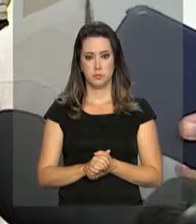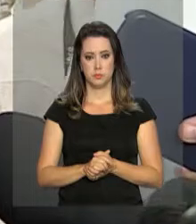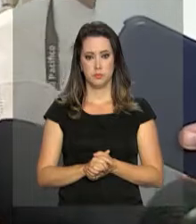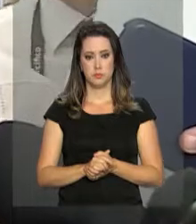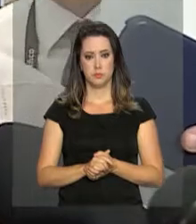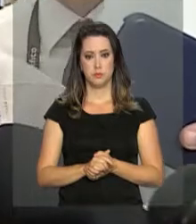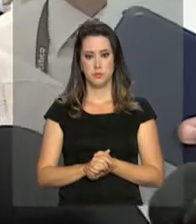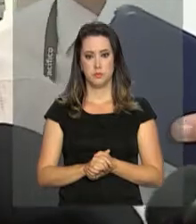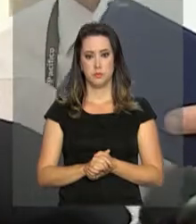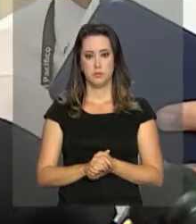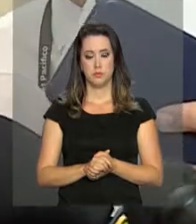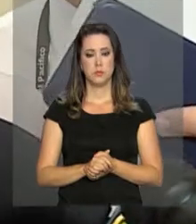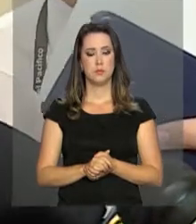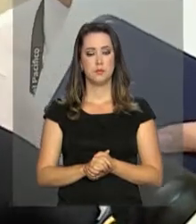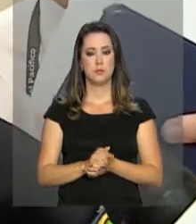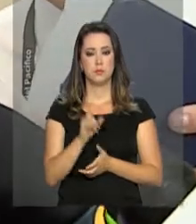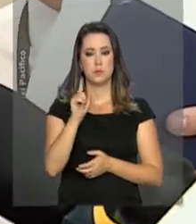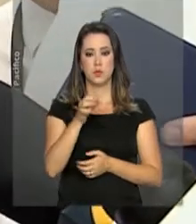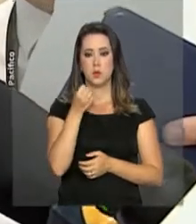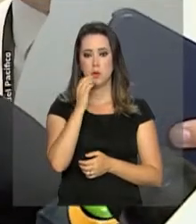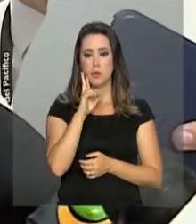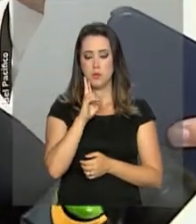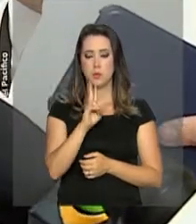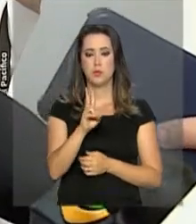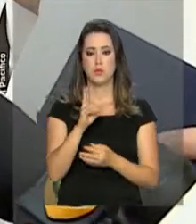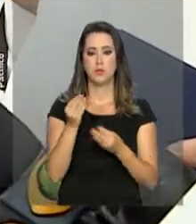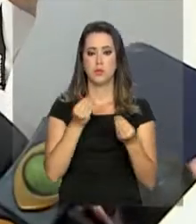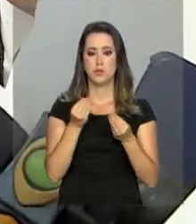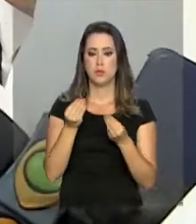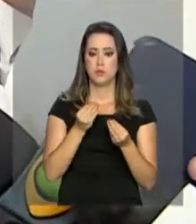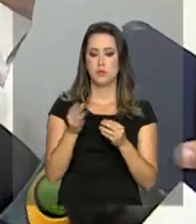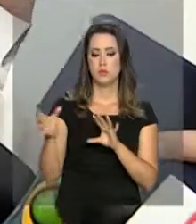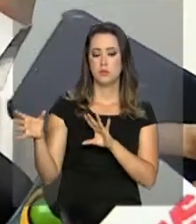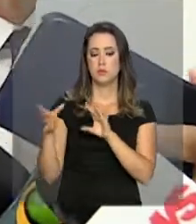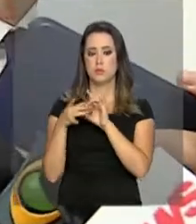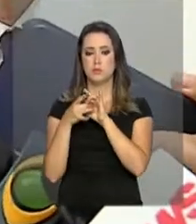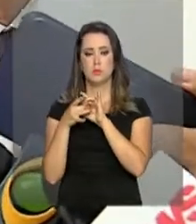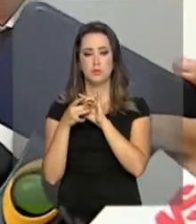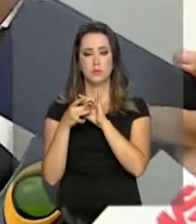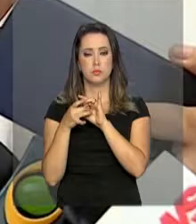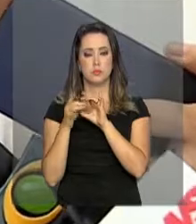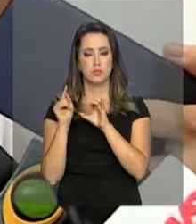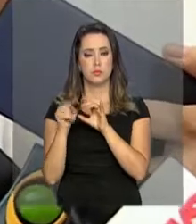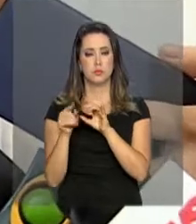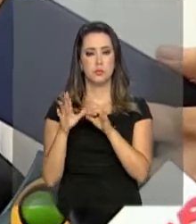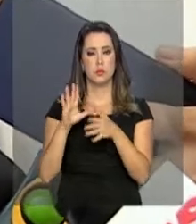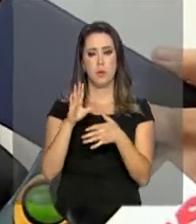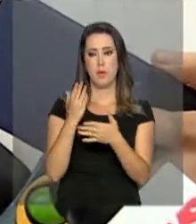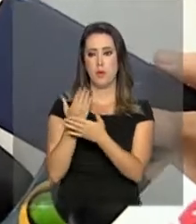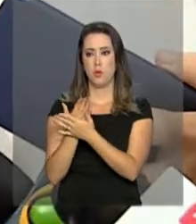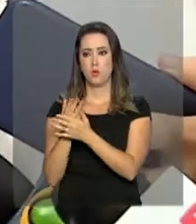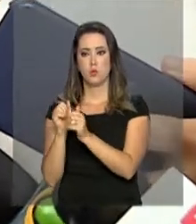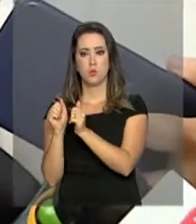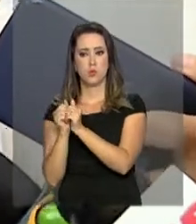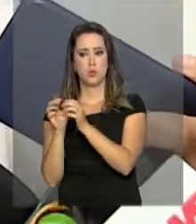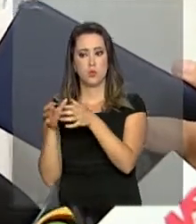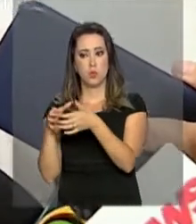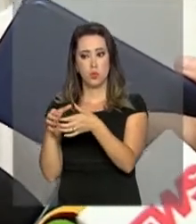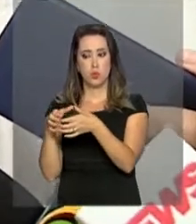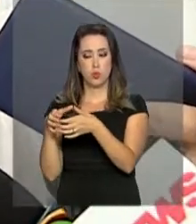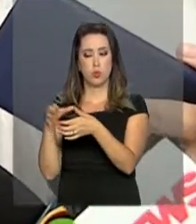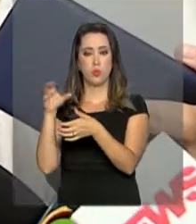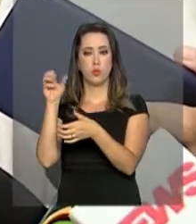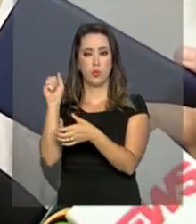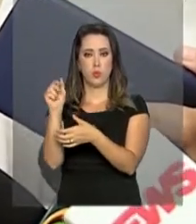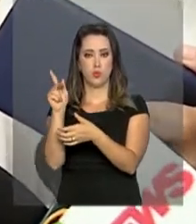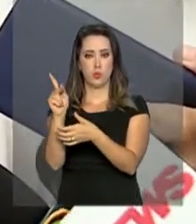Interessante como esta providência de fazer a conexão do Mercosul com a Aliança para o Pacífico